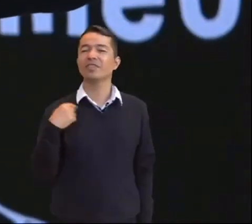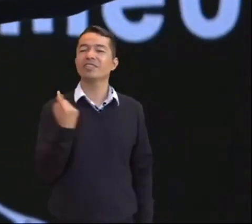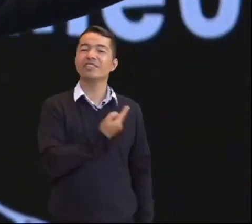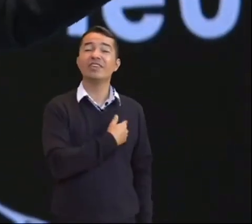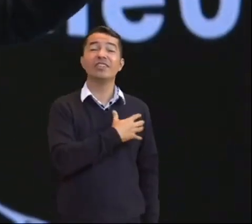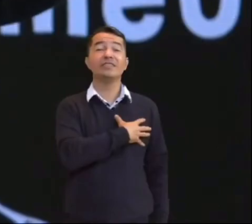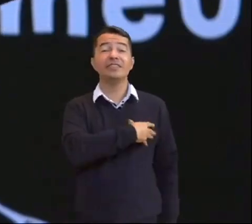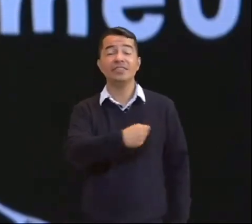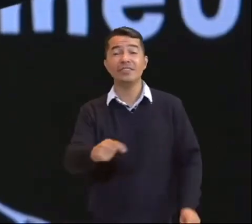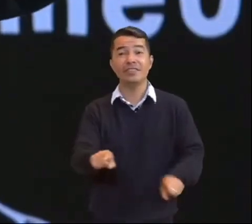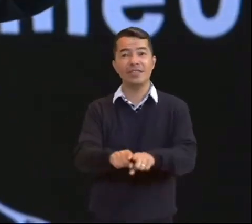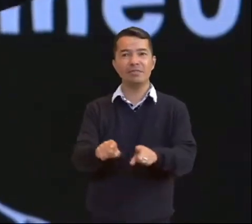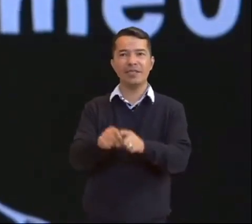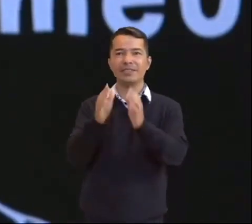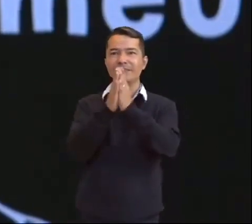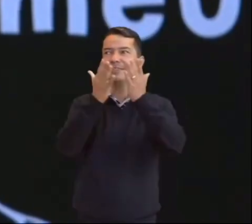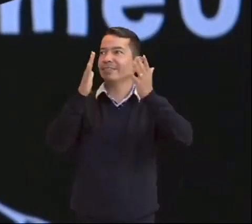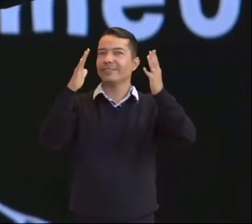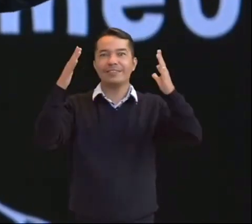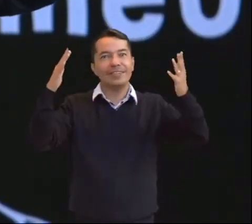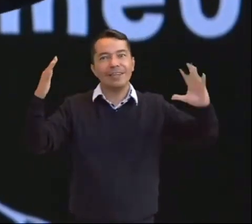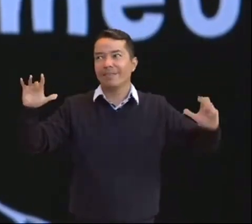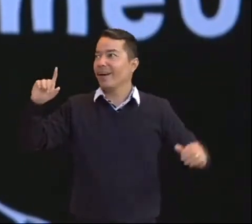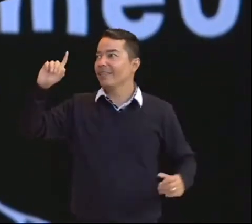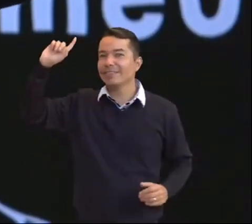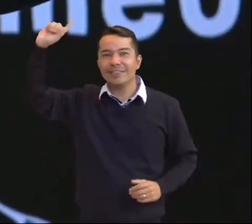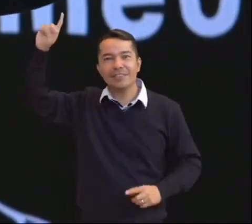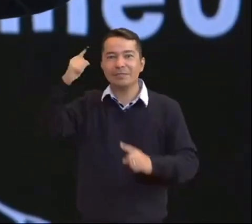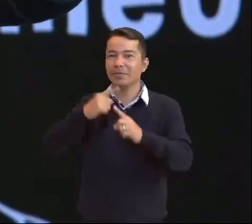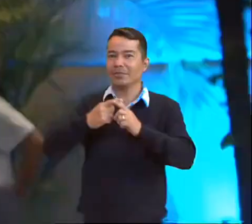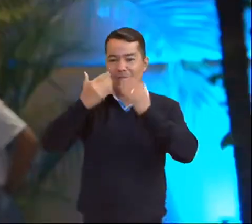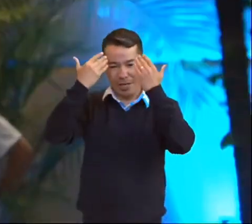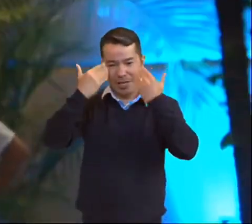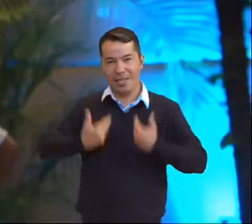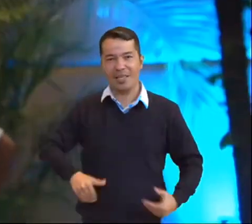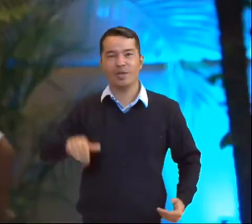contando: Deus fez maravilhas entre nós.